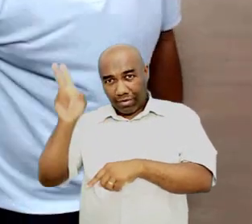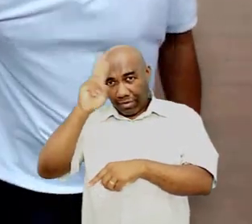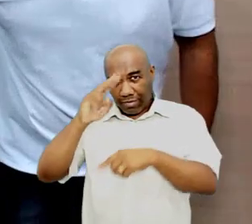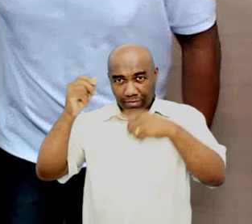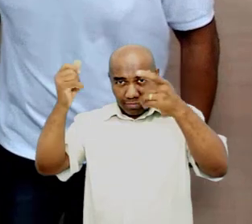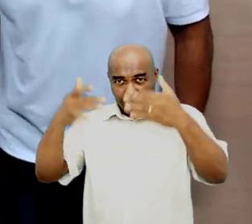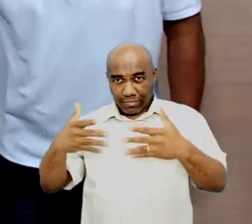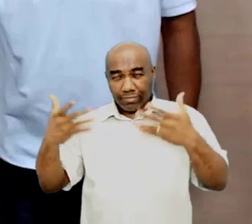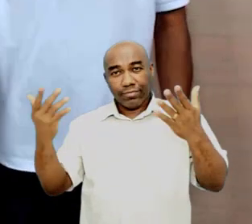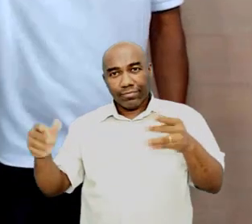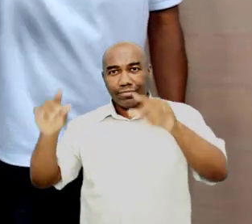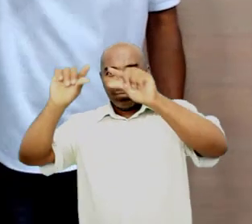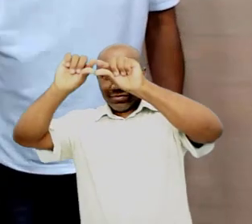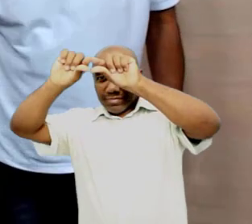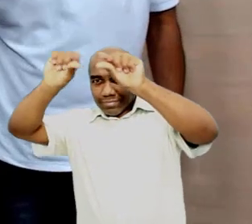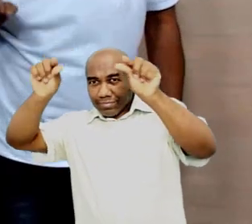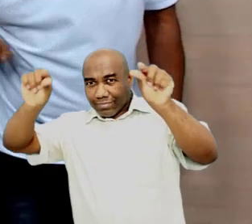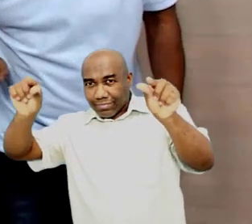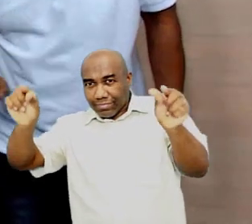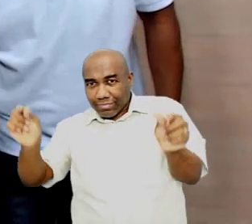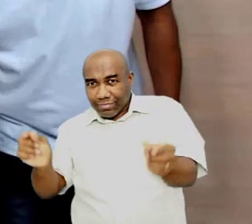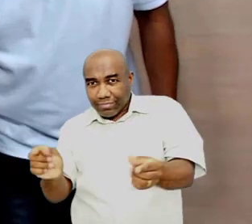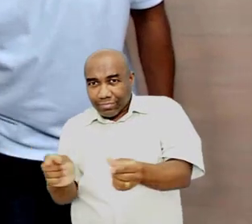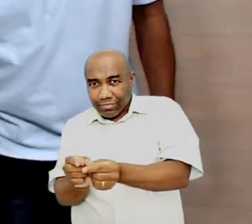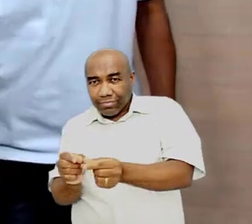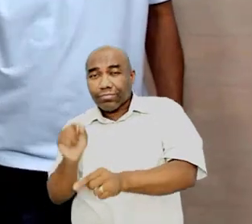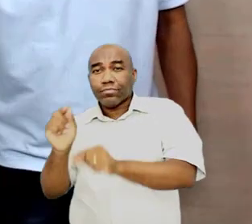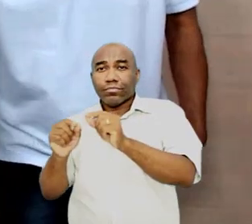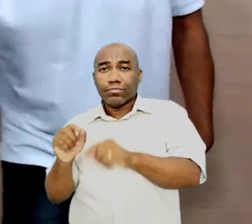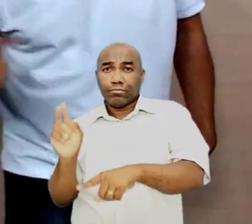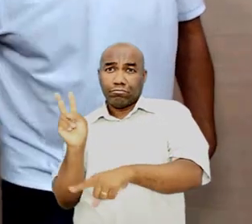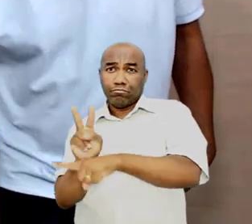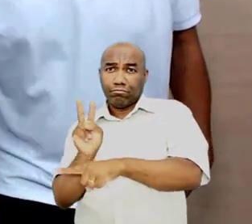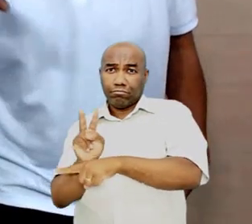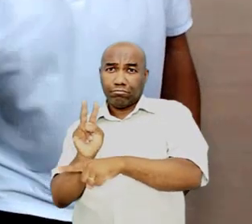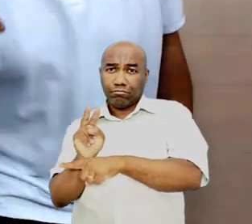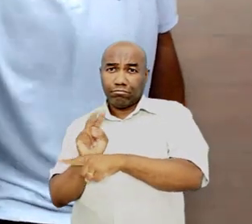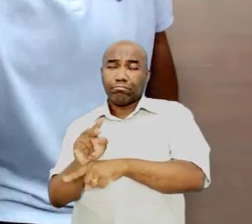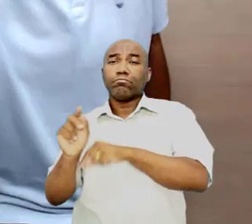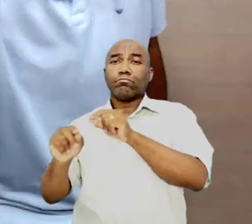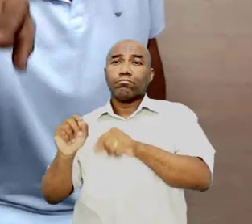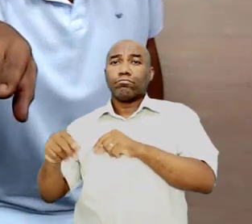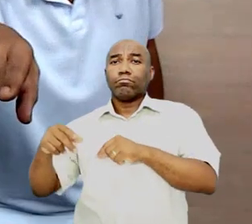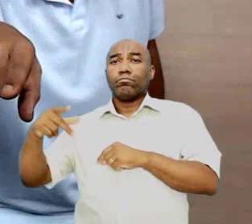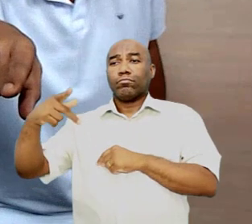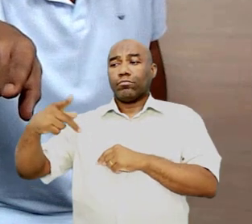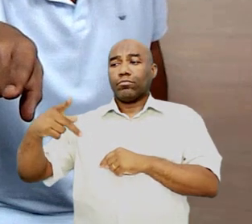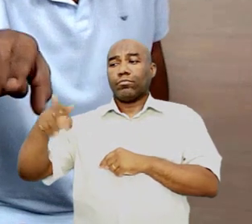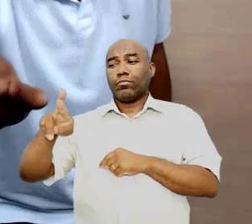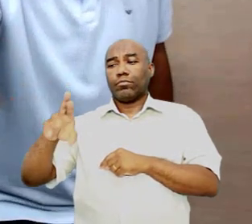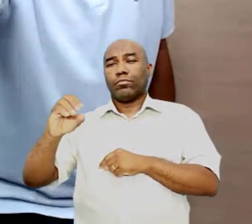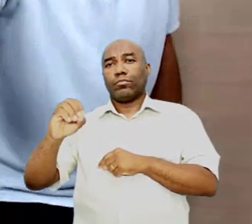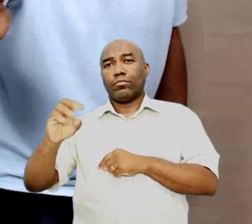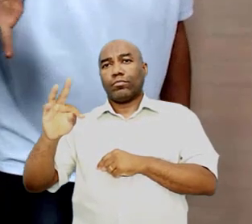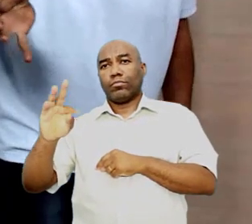aminoácidos. Capsídeo é uma proteína composto de aminoácido.